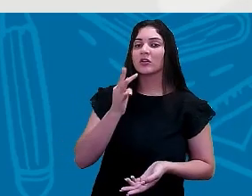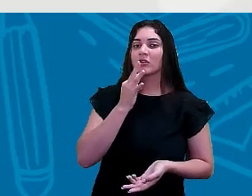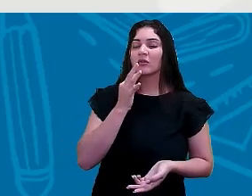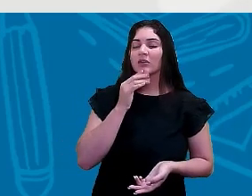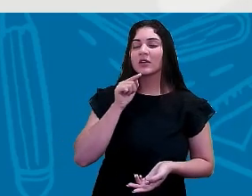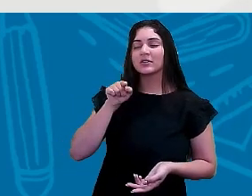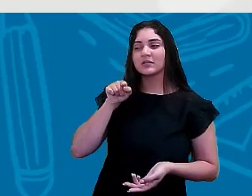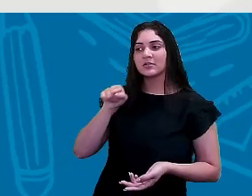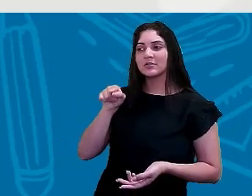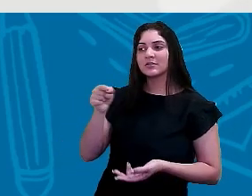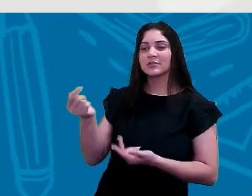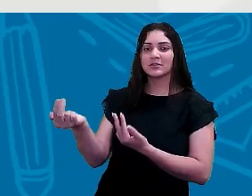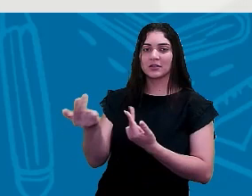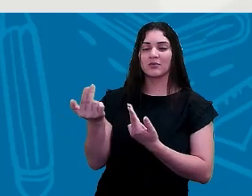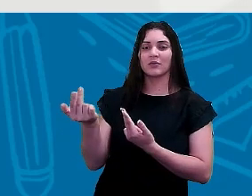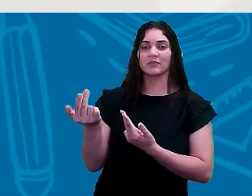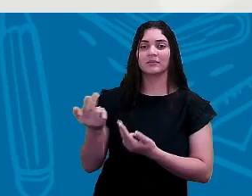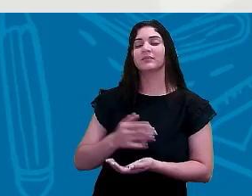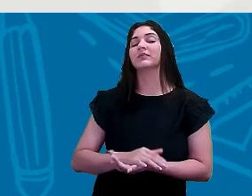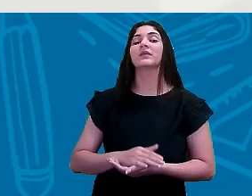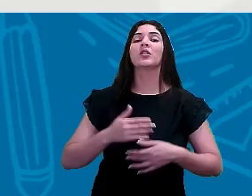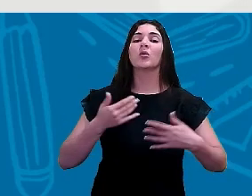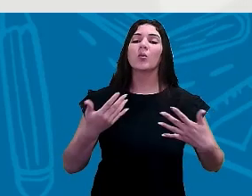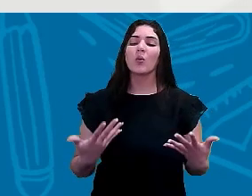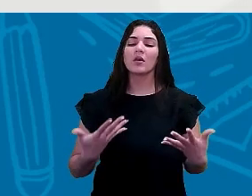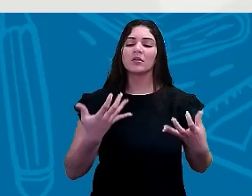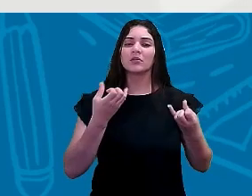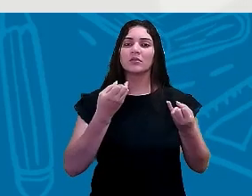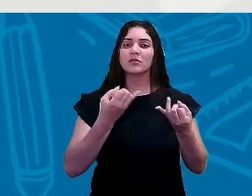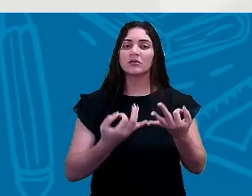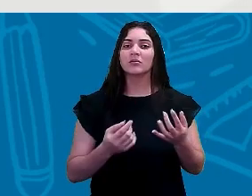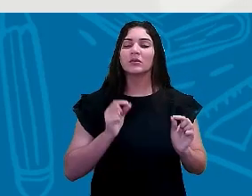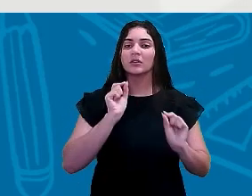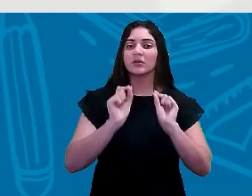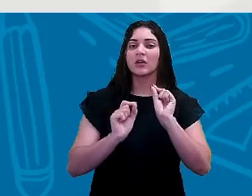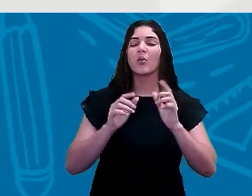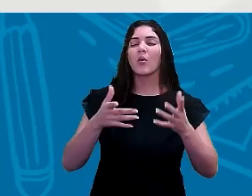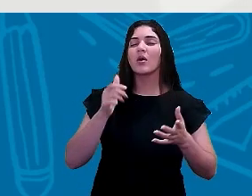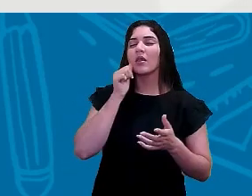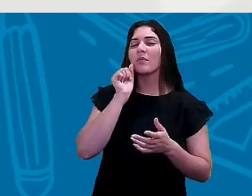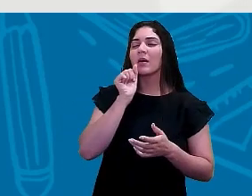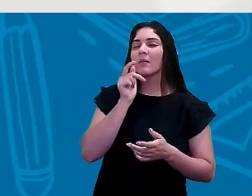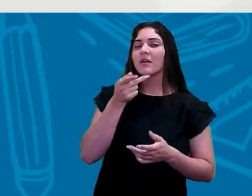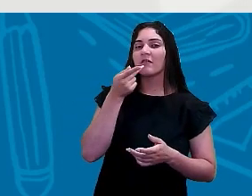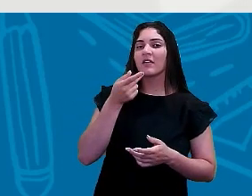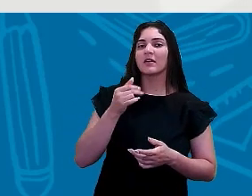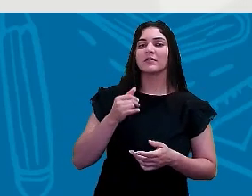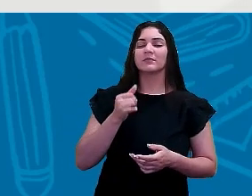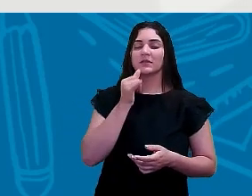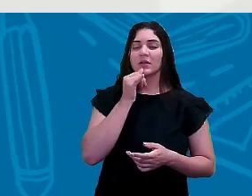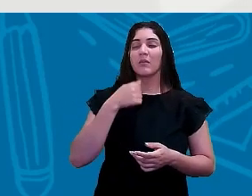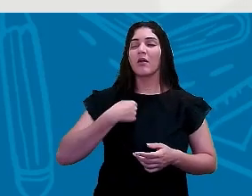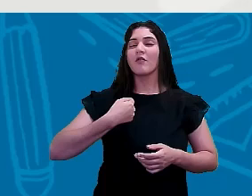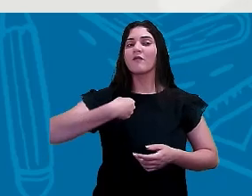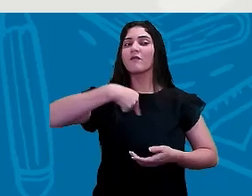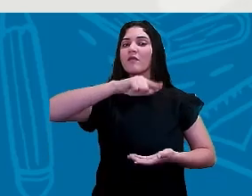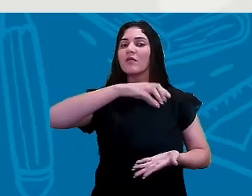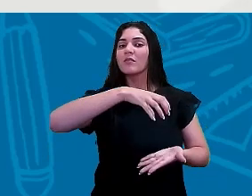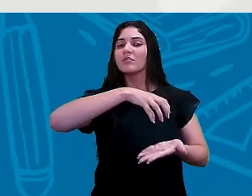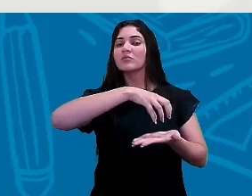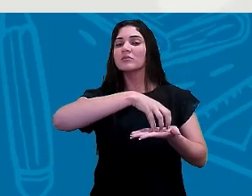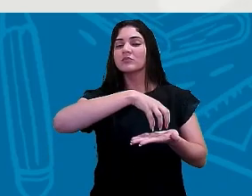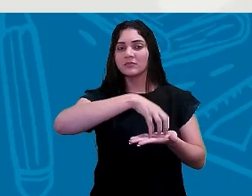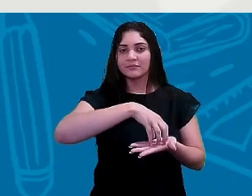dessa forma, Mariana Malha. E aqui quando diz assim, ó, quando a mãe fala, eu vou para o comércio, eu vou para